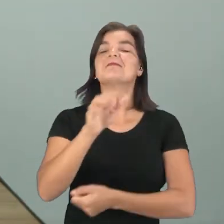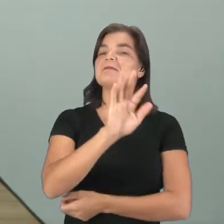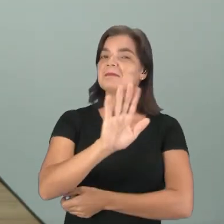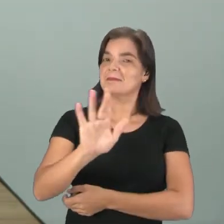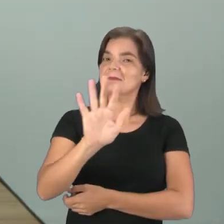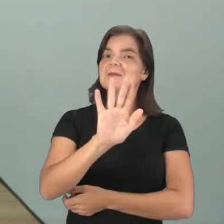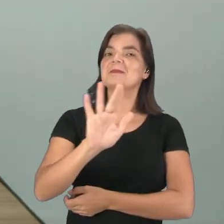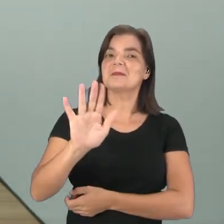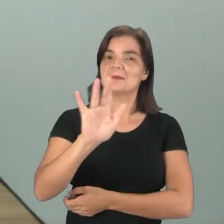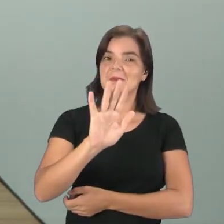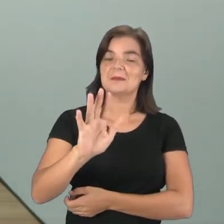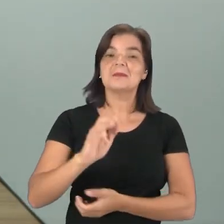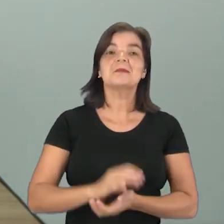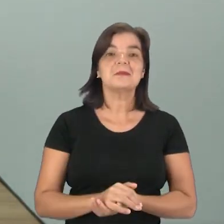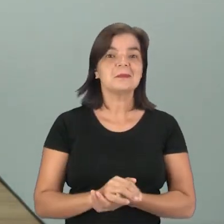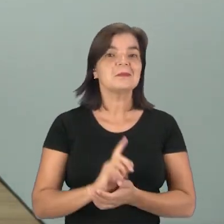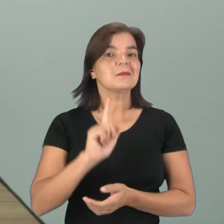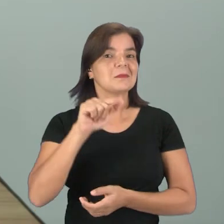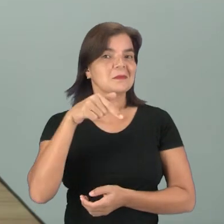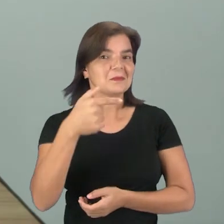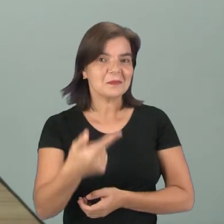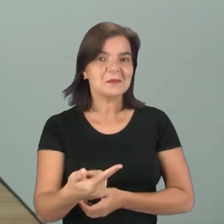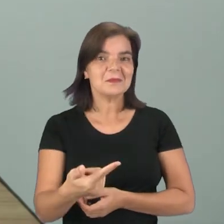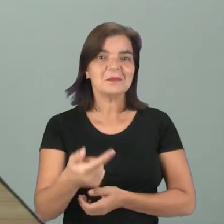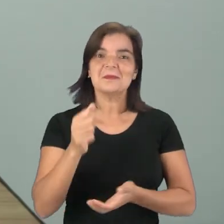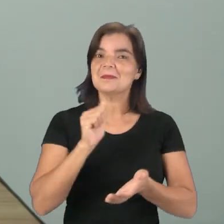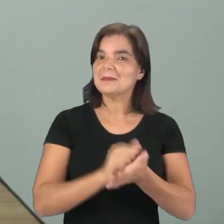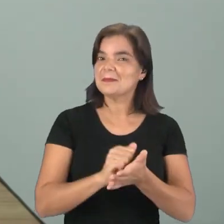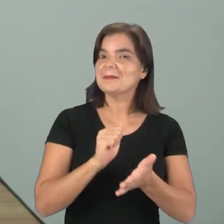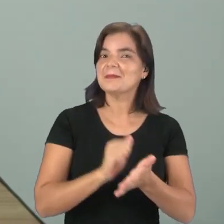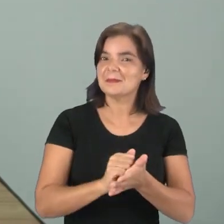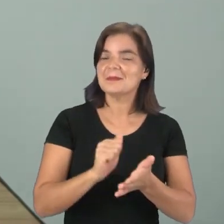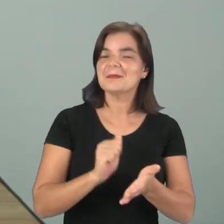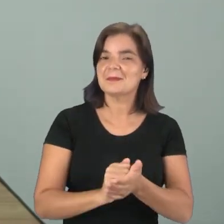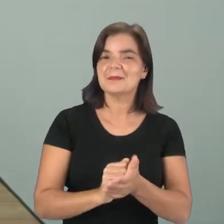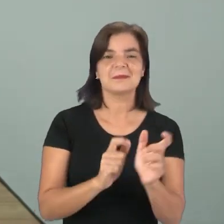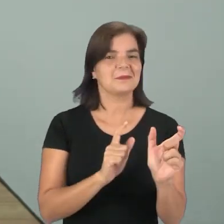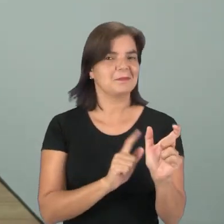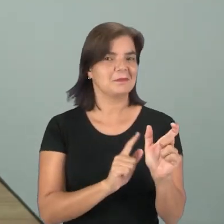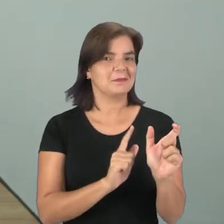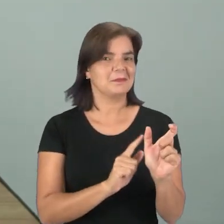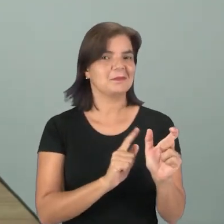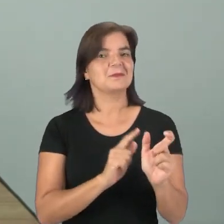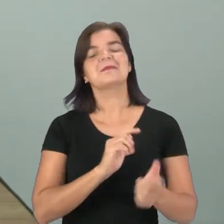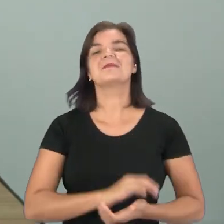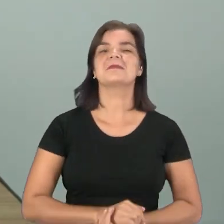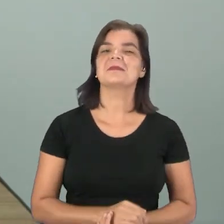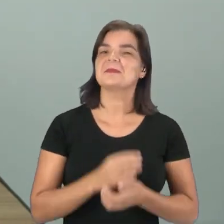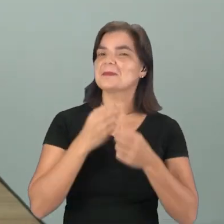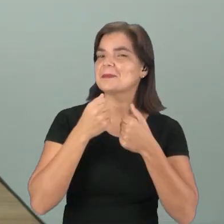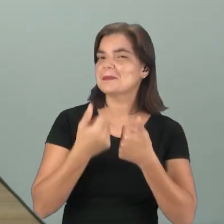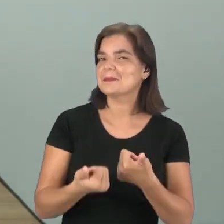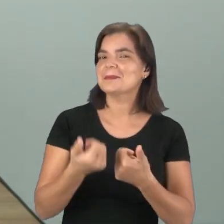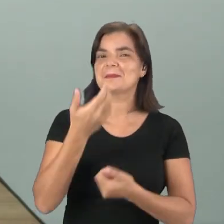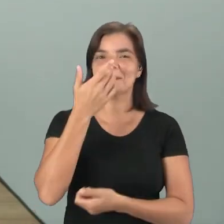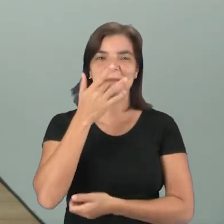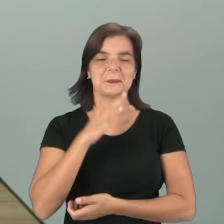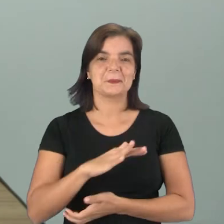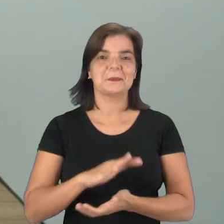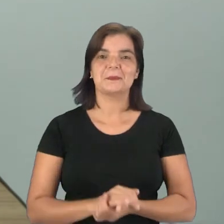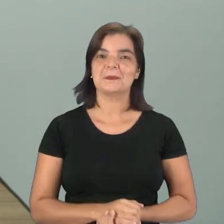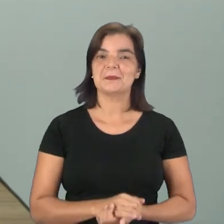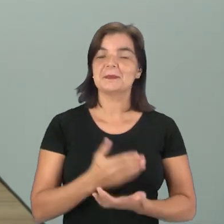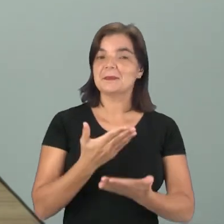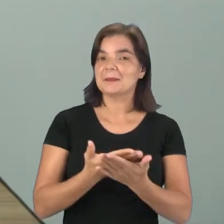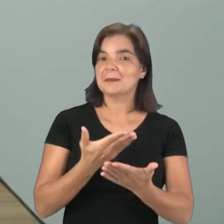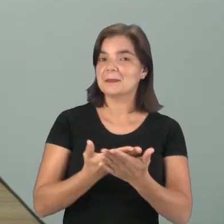letras do alfabeto para que Assim possamos Escrever as palavras muito bem crianças